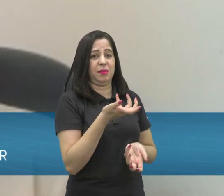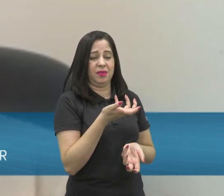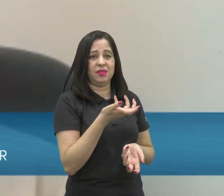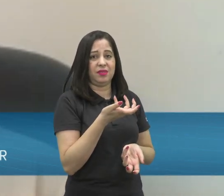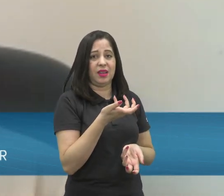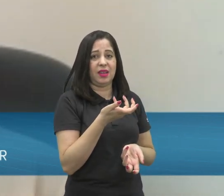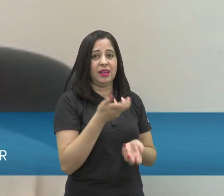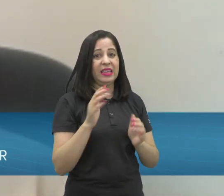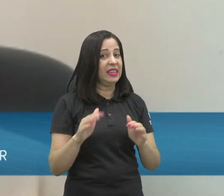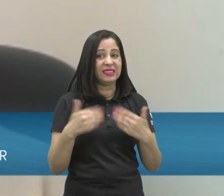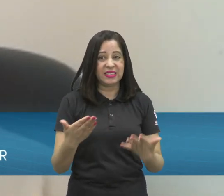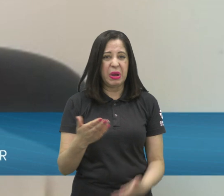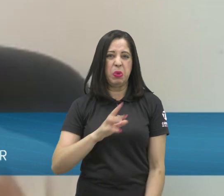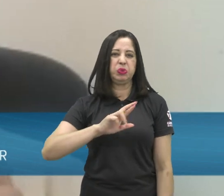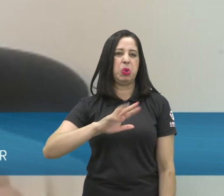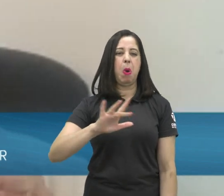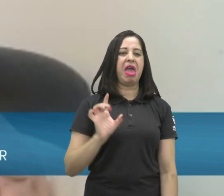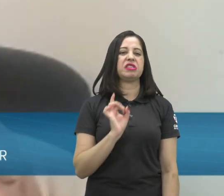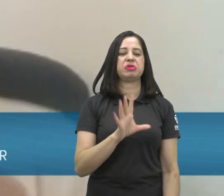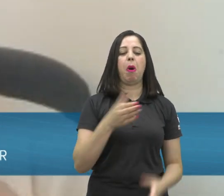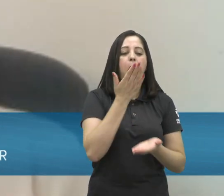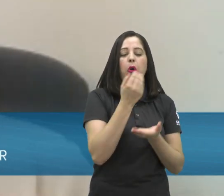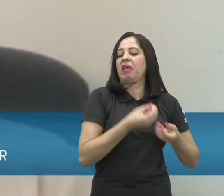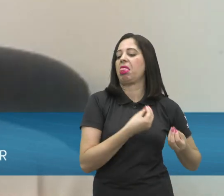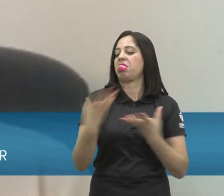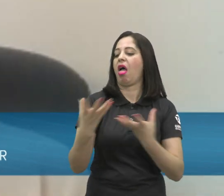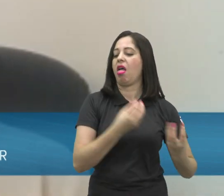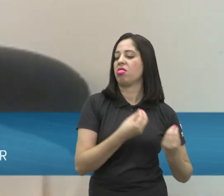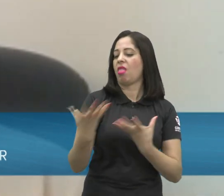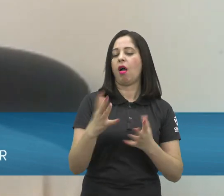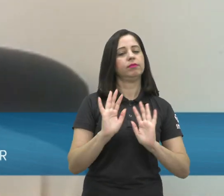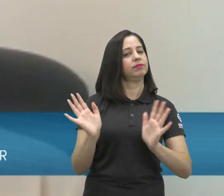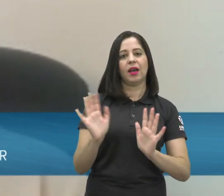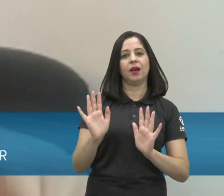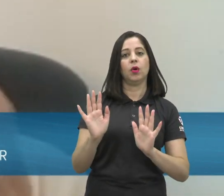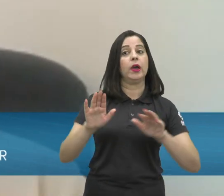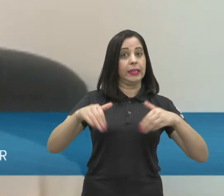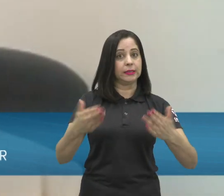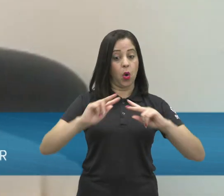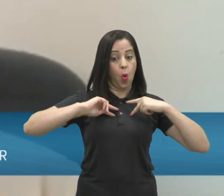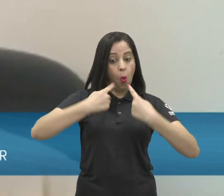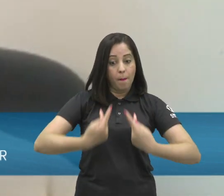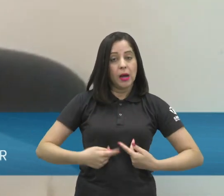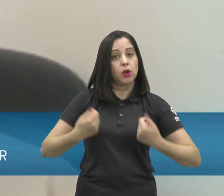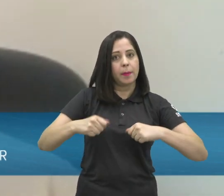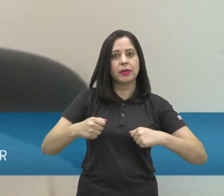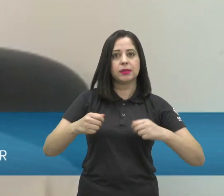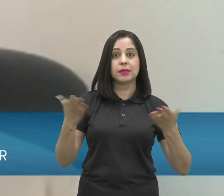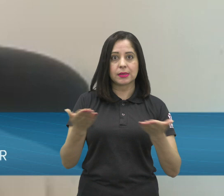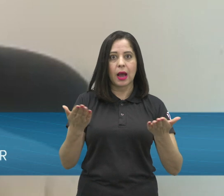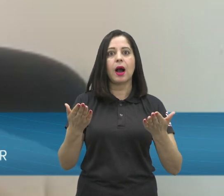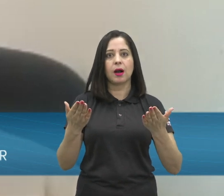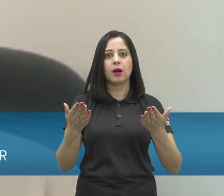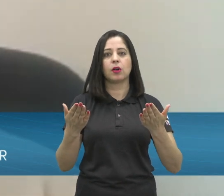o que eu sinto da solidariedade, é que eu sinto que pelo menos eu tenho uma visão positiva da humanidade. Eu acho que estamos caminhando cada vez mais para olharmos,